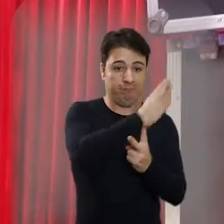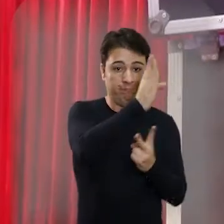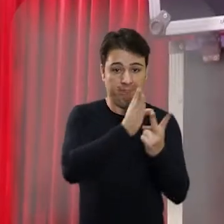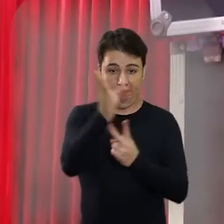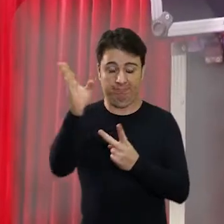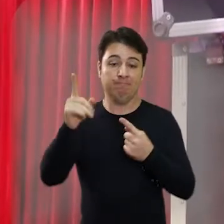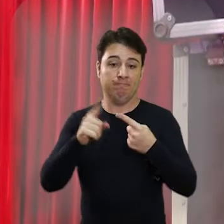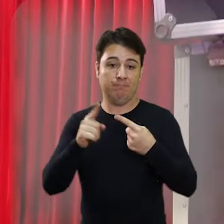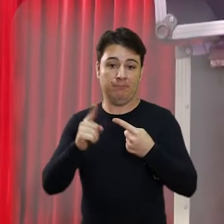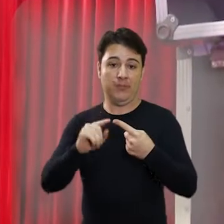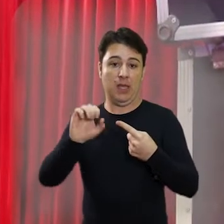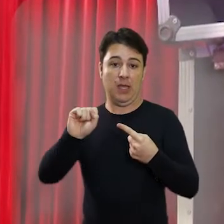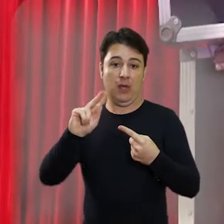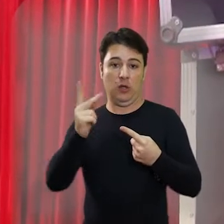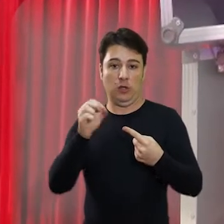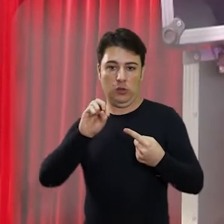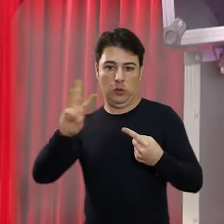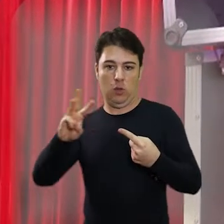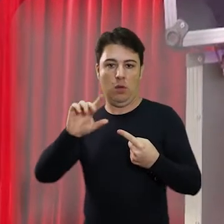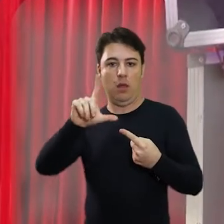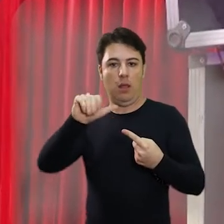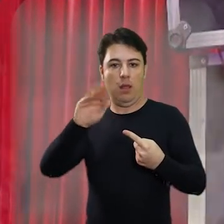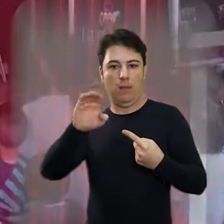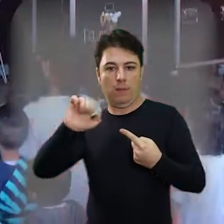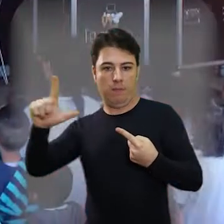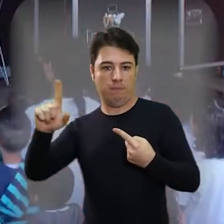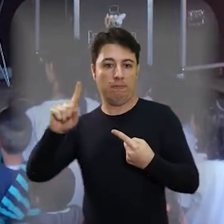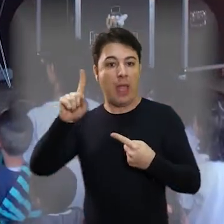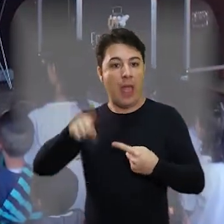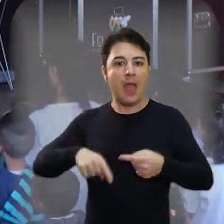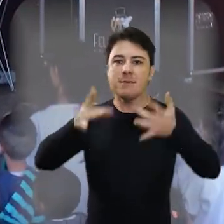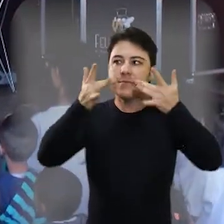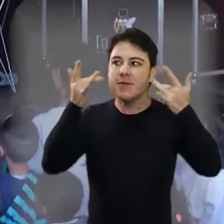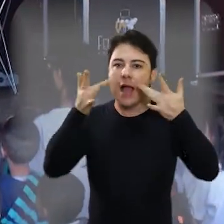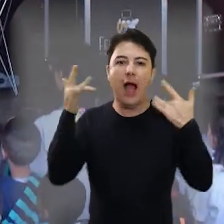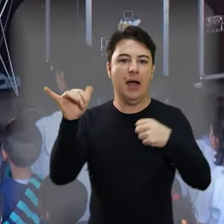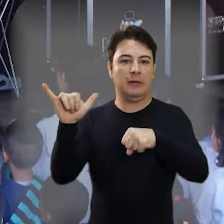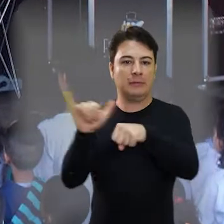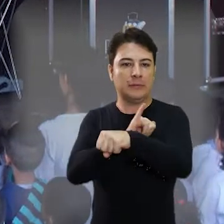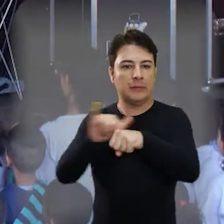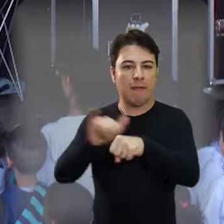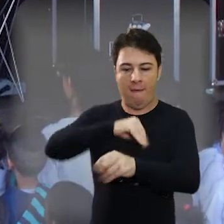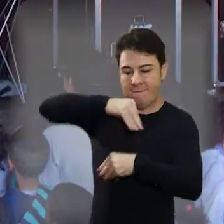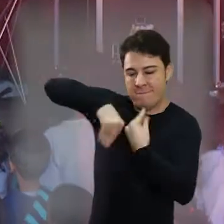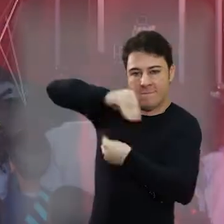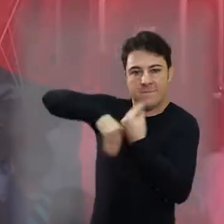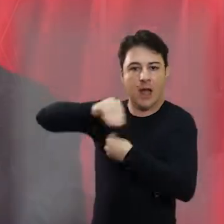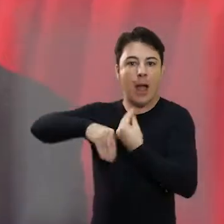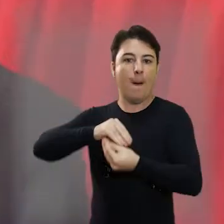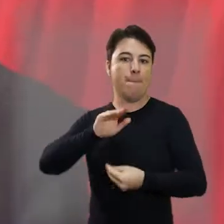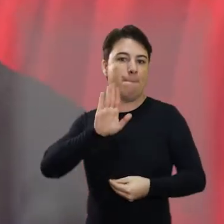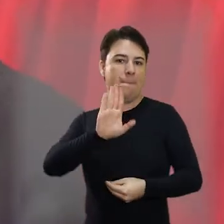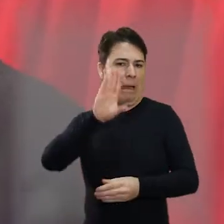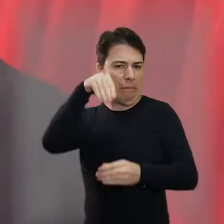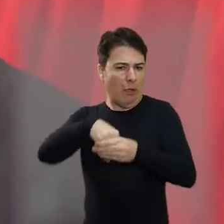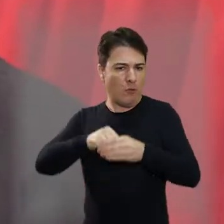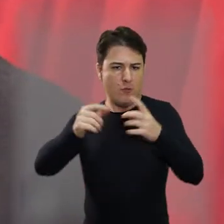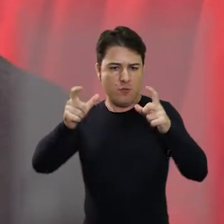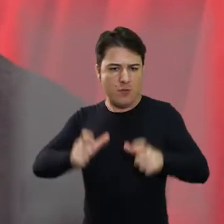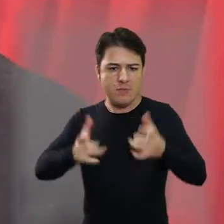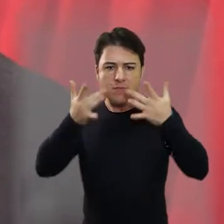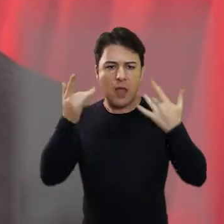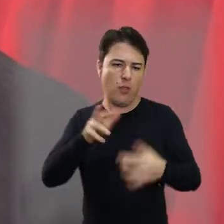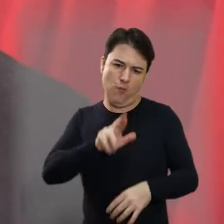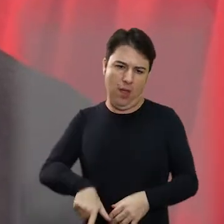de espetáculos diferentes. Um que seria o show label espetacular, um show de teatro, um show de palco, mas não que necessariamente precise ser um teatro